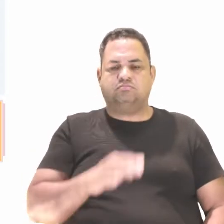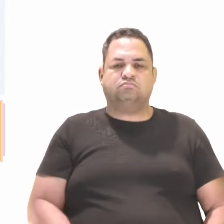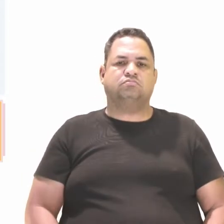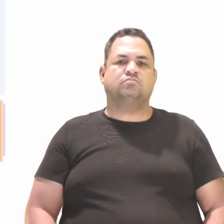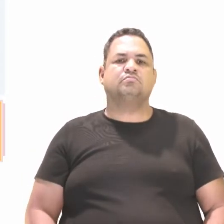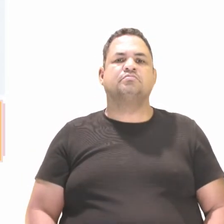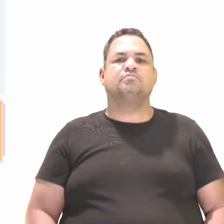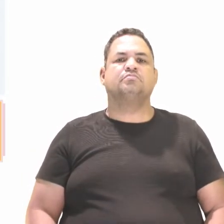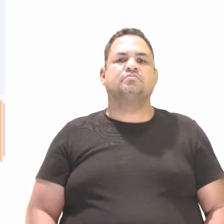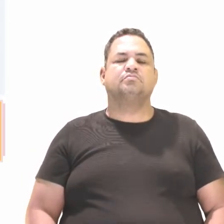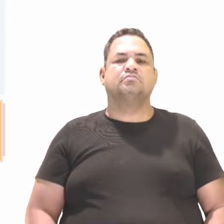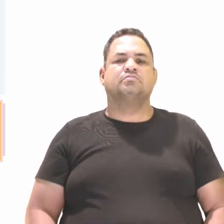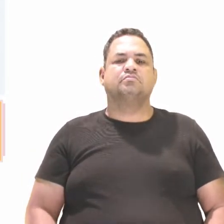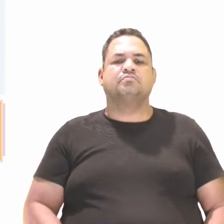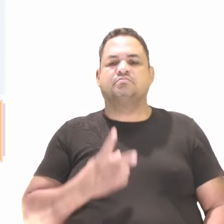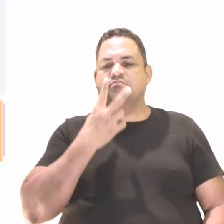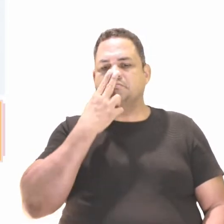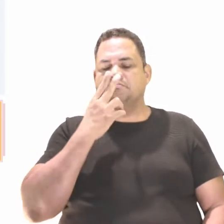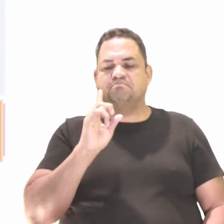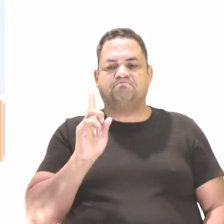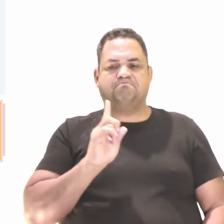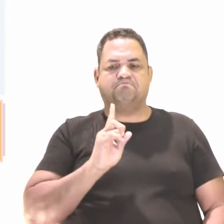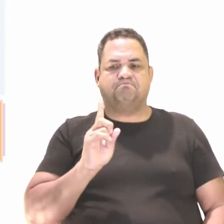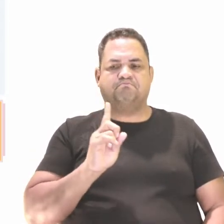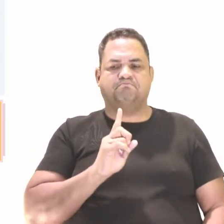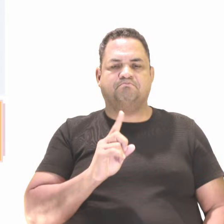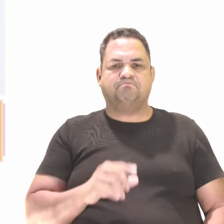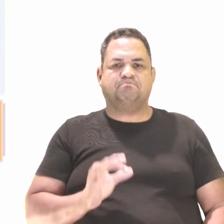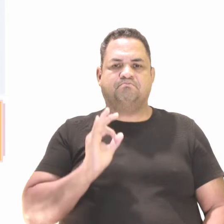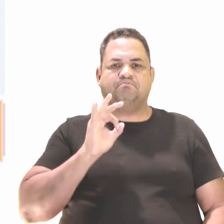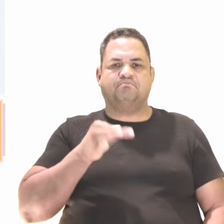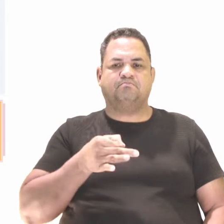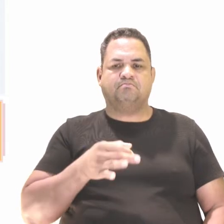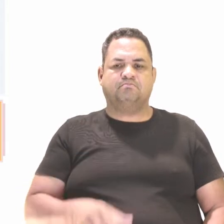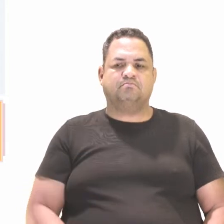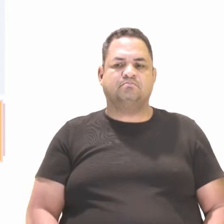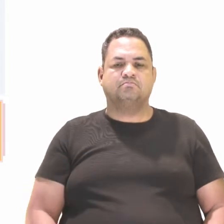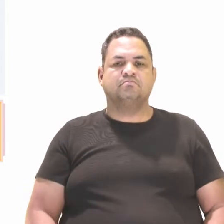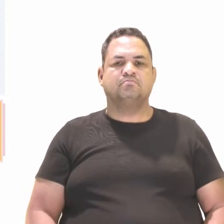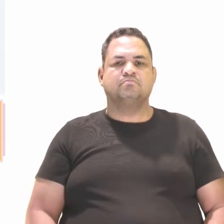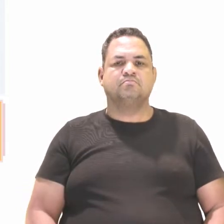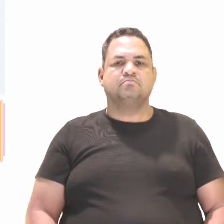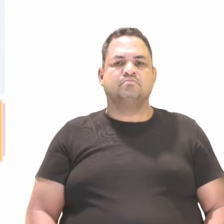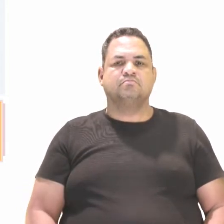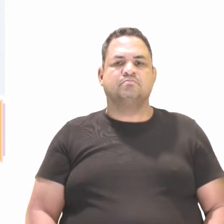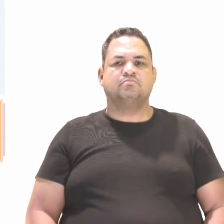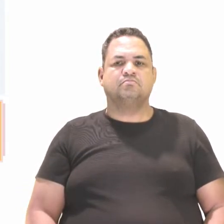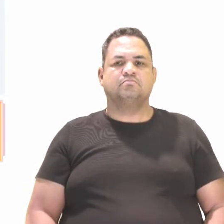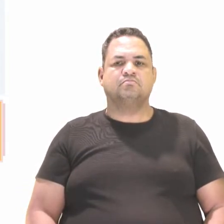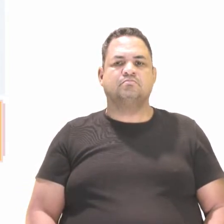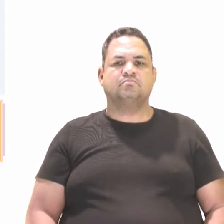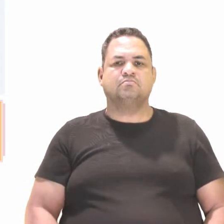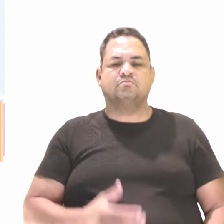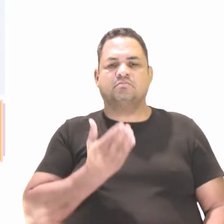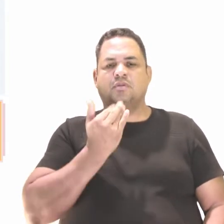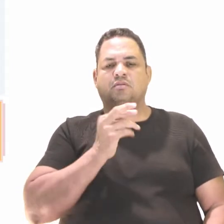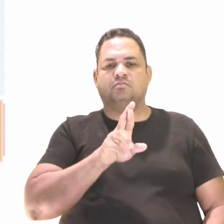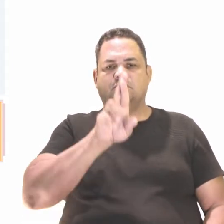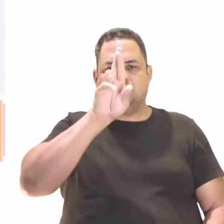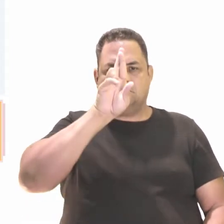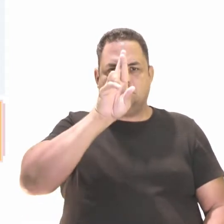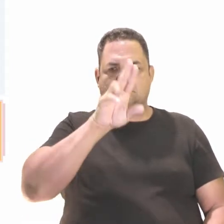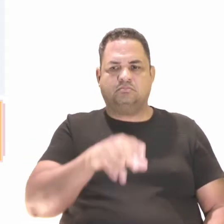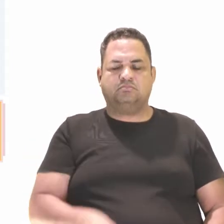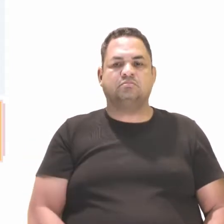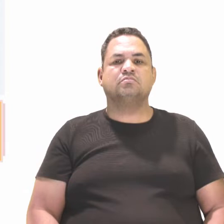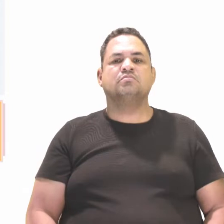falso cognato. Parece, mas não é, certo? Então, to have lunch, almoçar, to